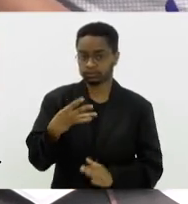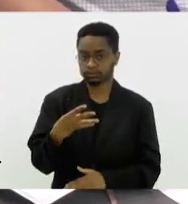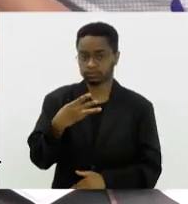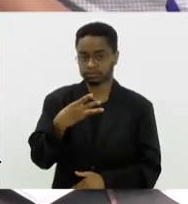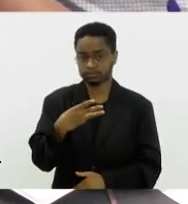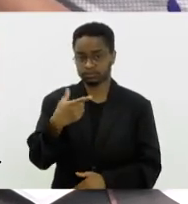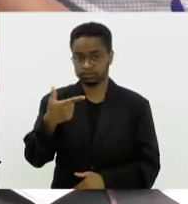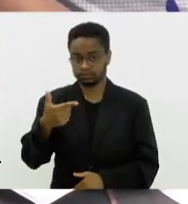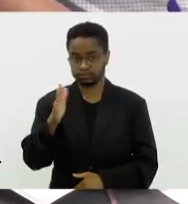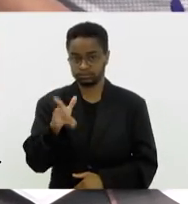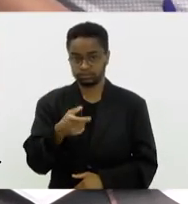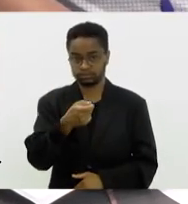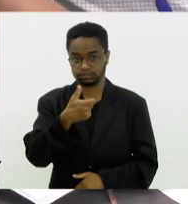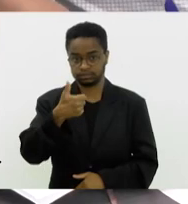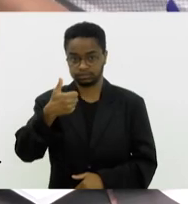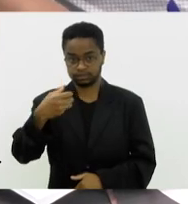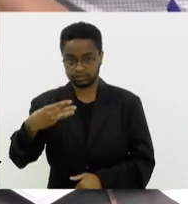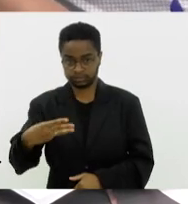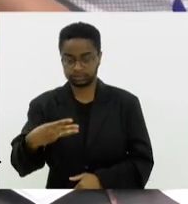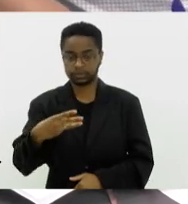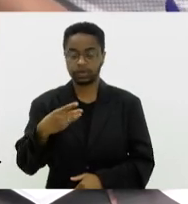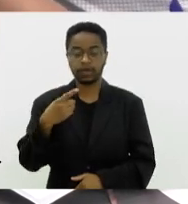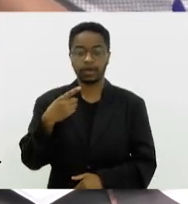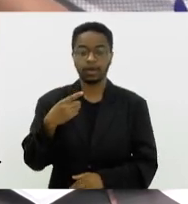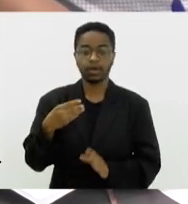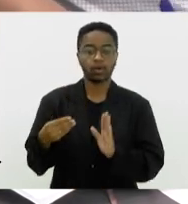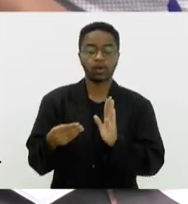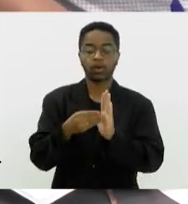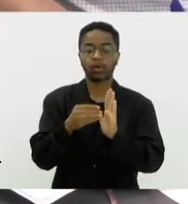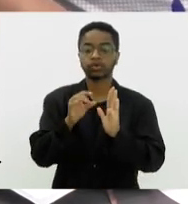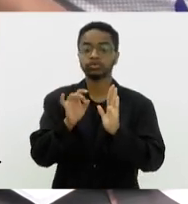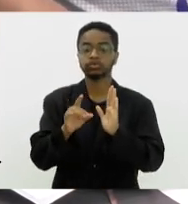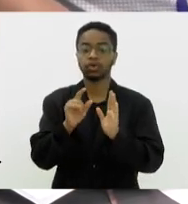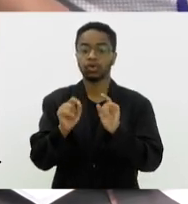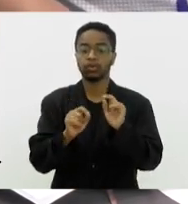de 2013, prevê apenas